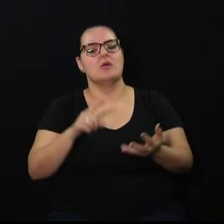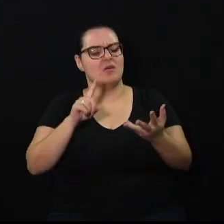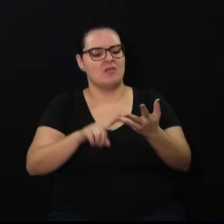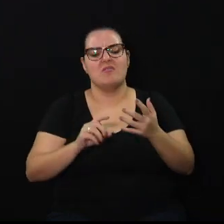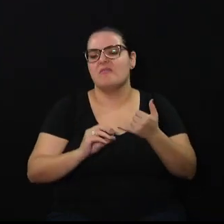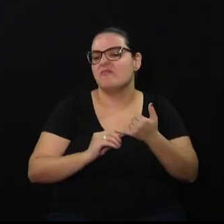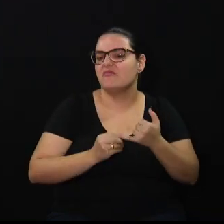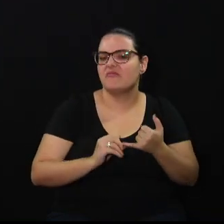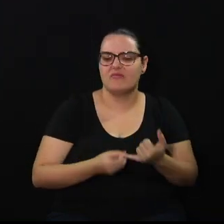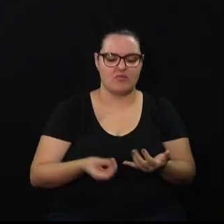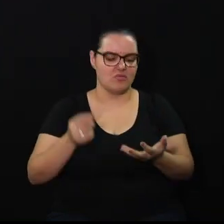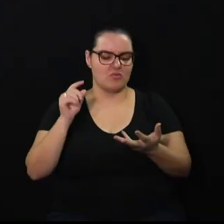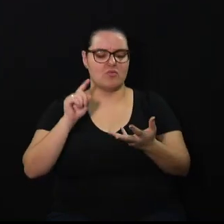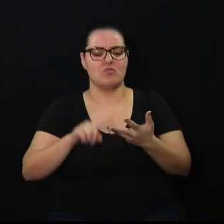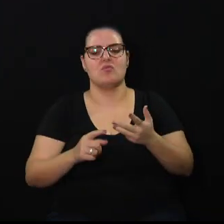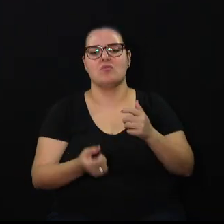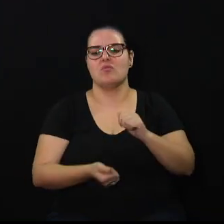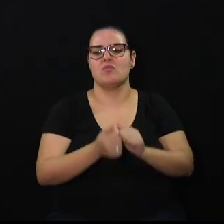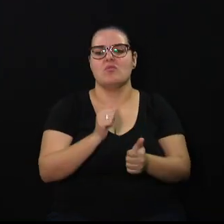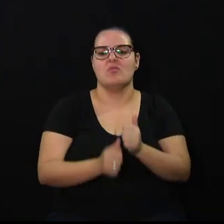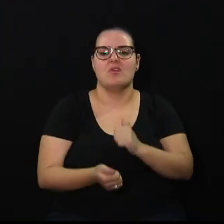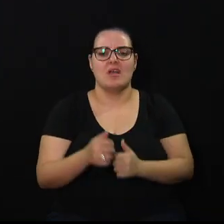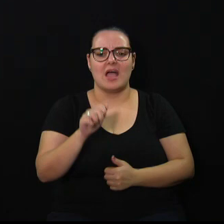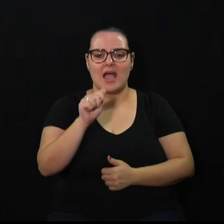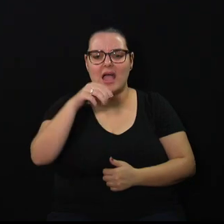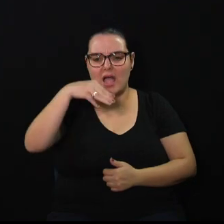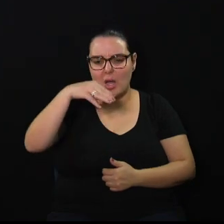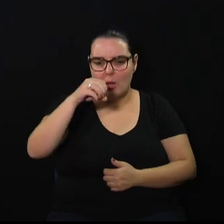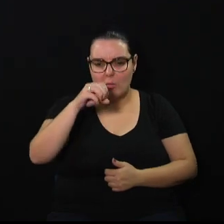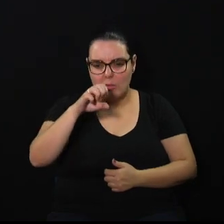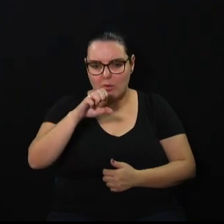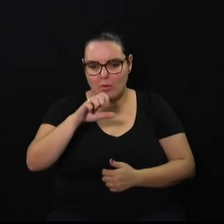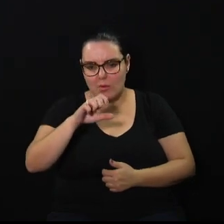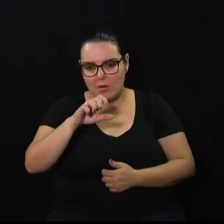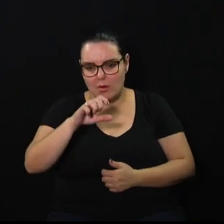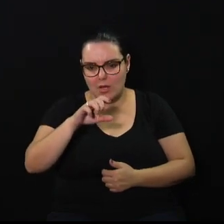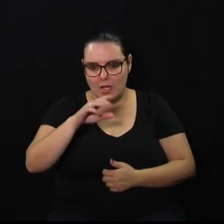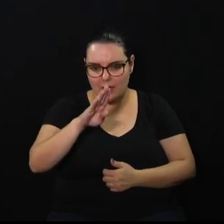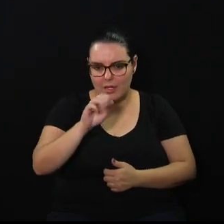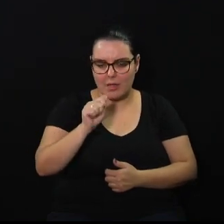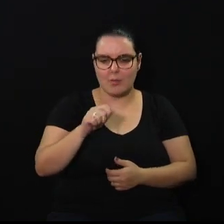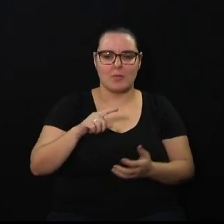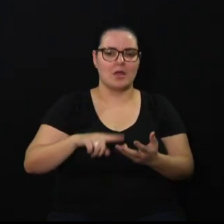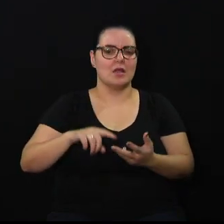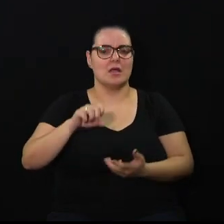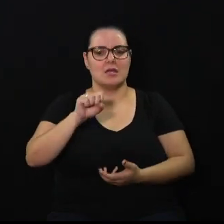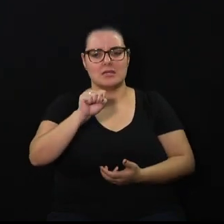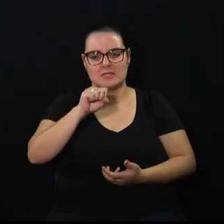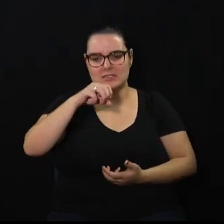tratem a geleca tem a moeda tem ismaelino tem vários